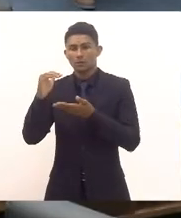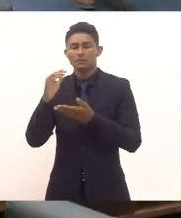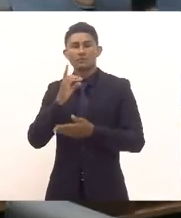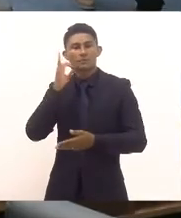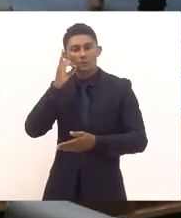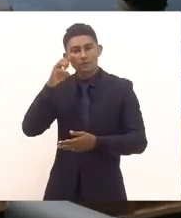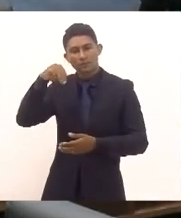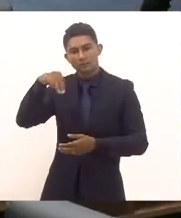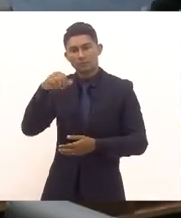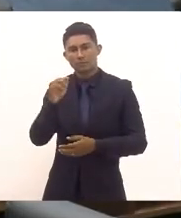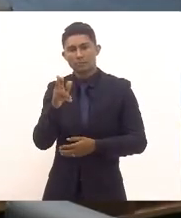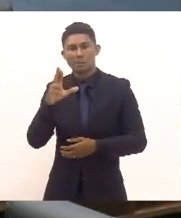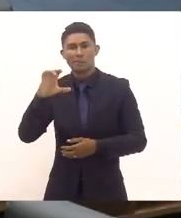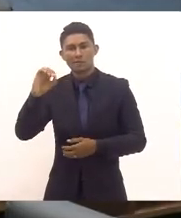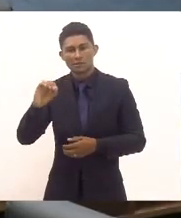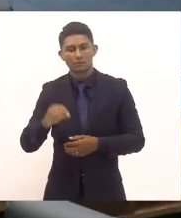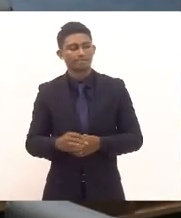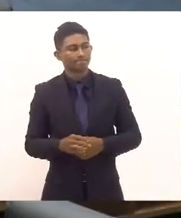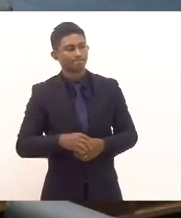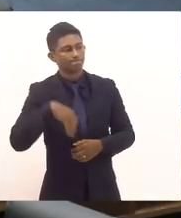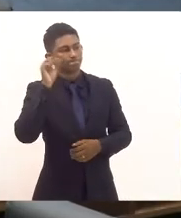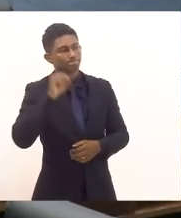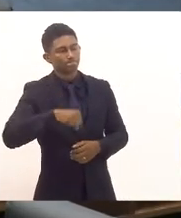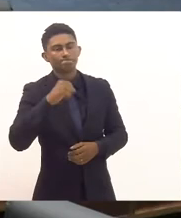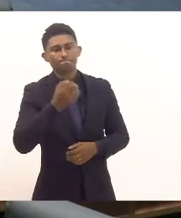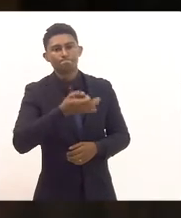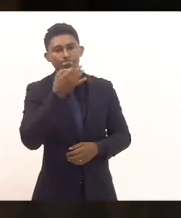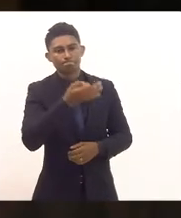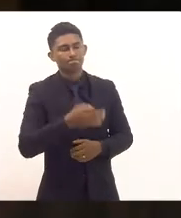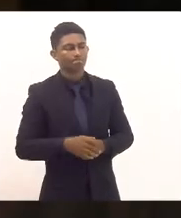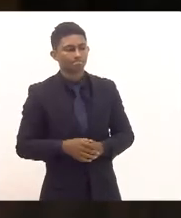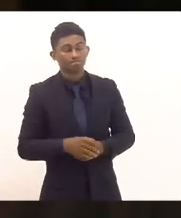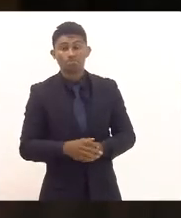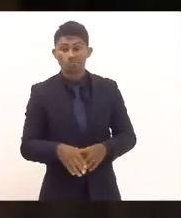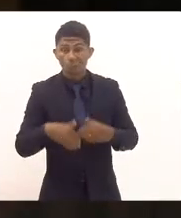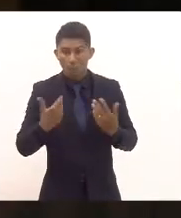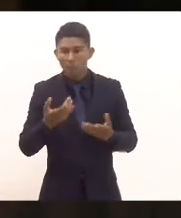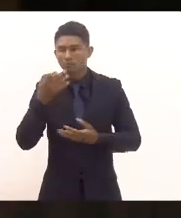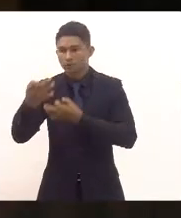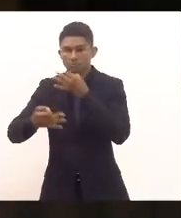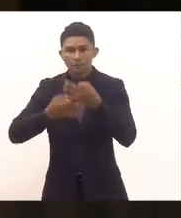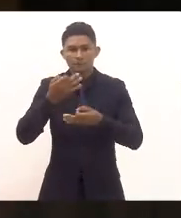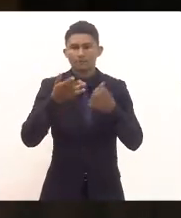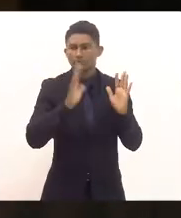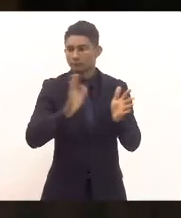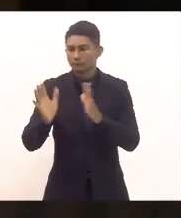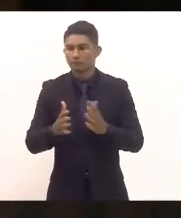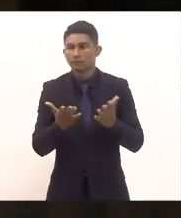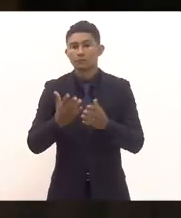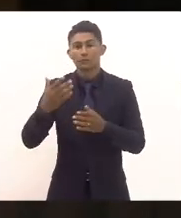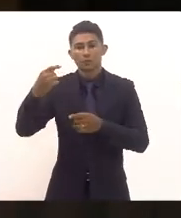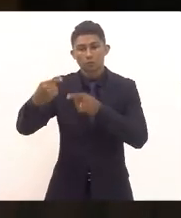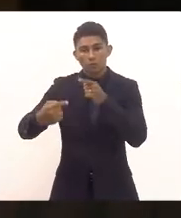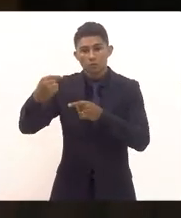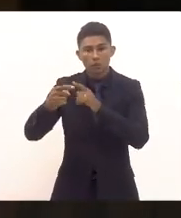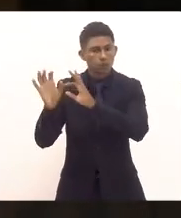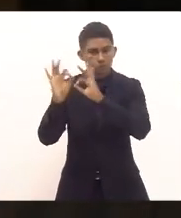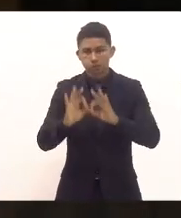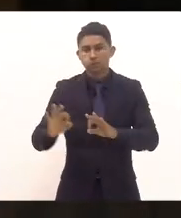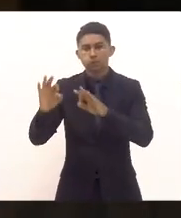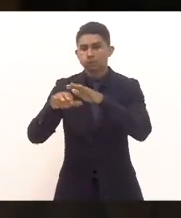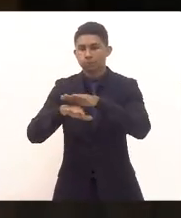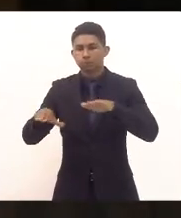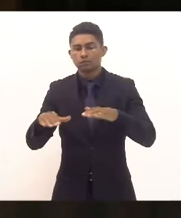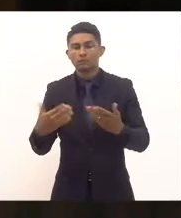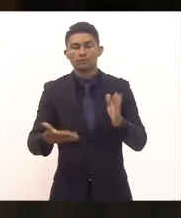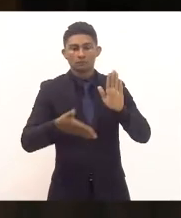Márcio Pacheco favorável os pareceres emitidos em discussão 90 que Queira discutir Serra